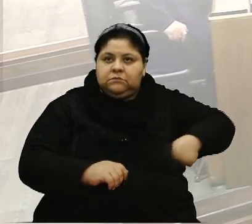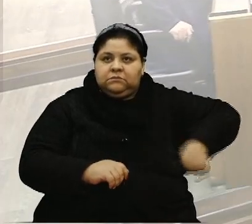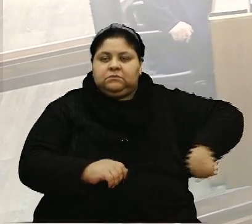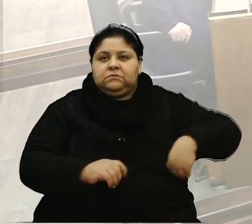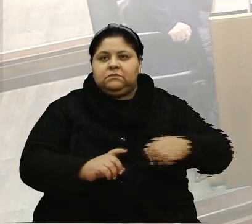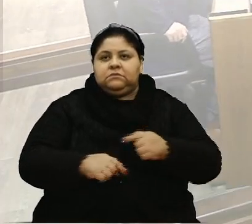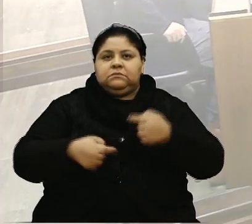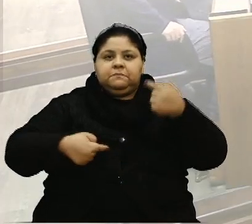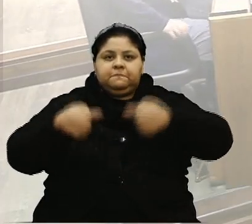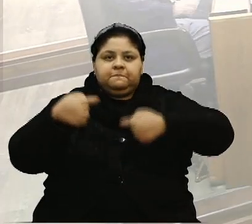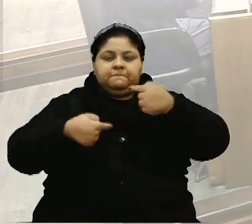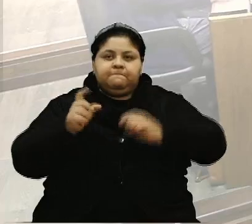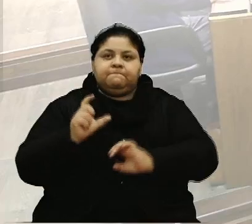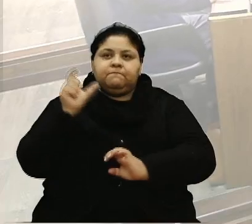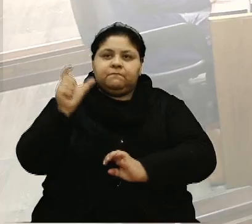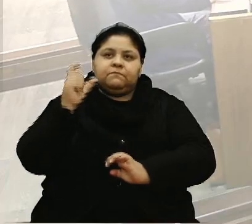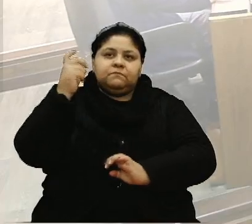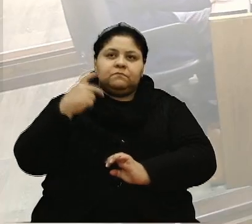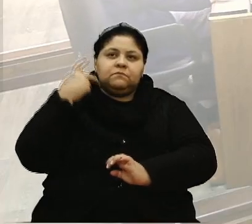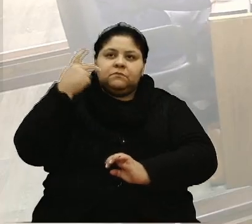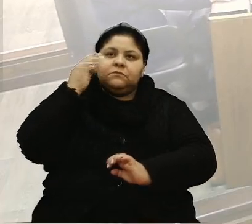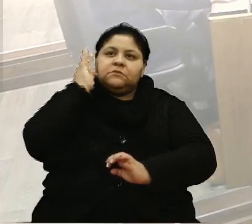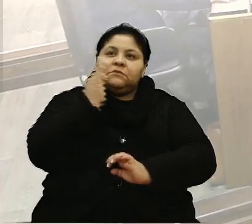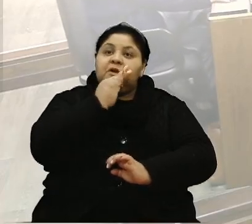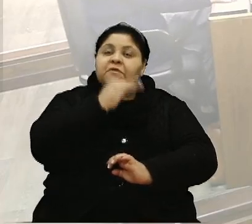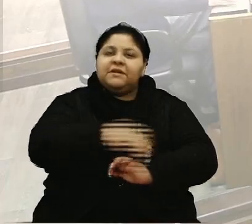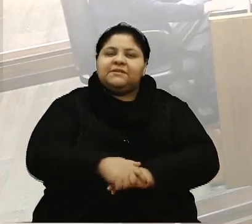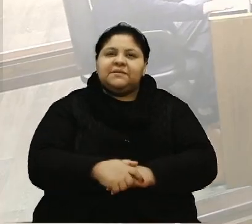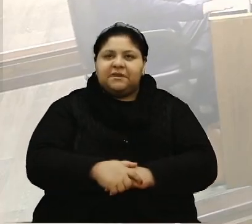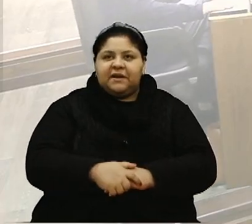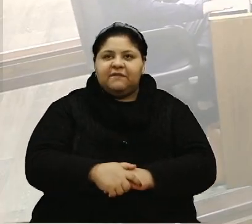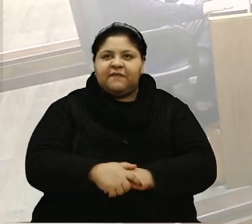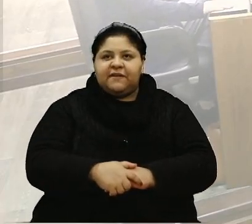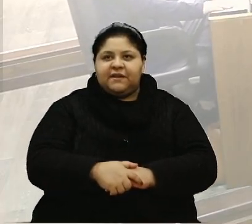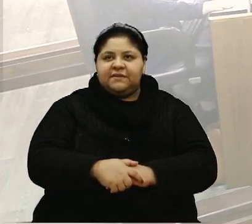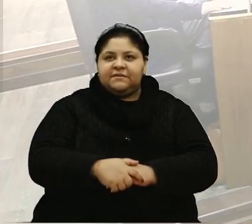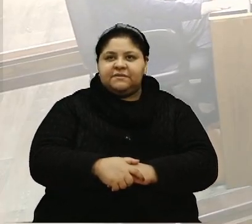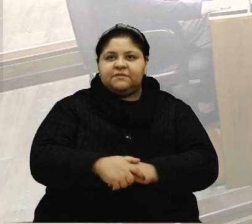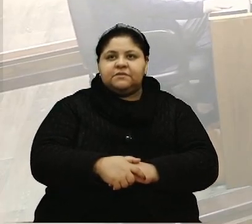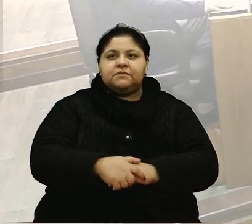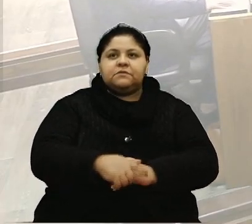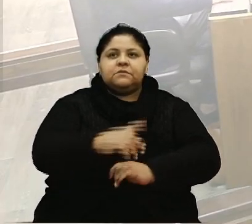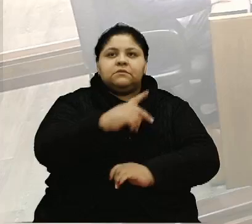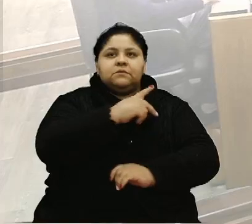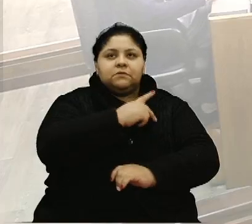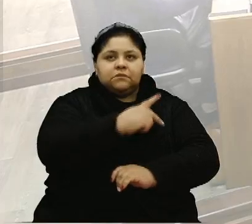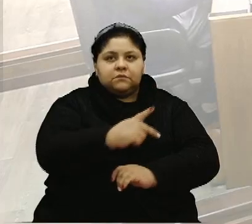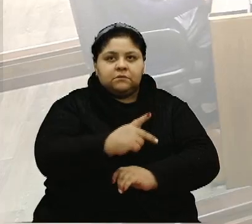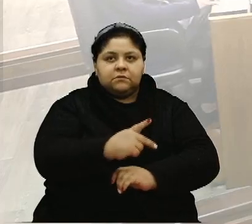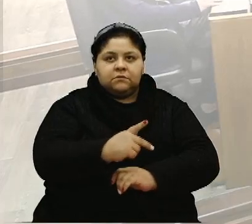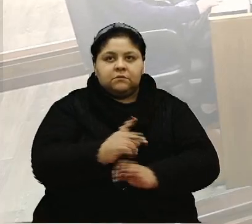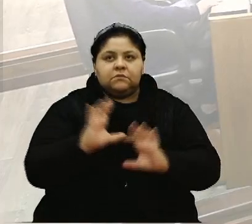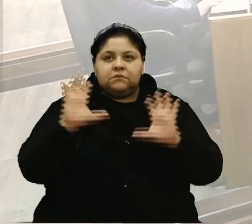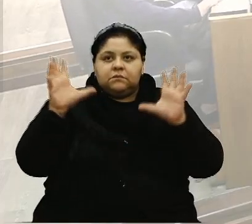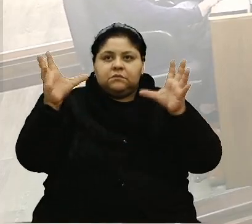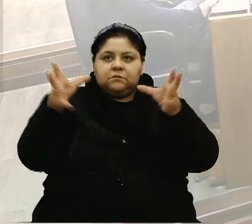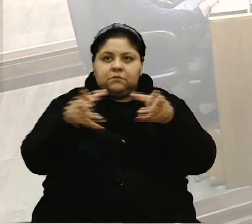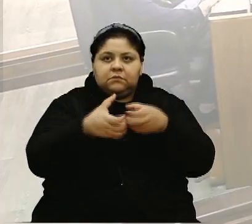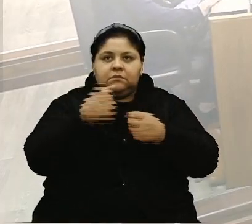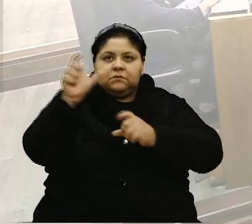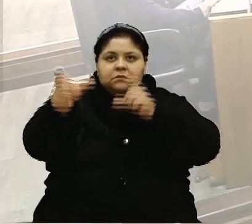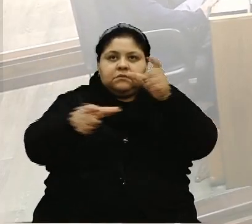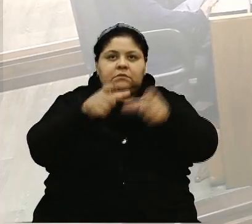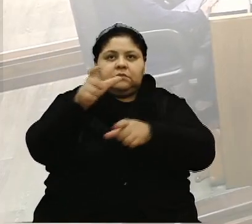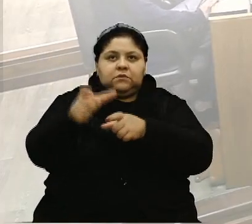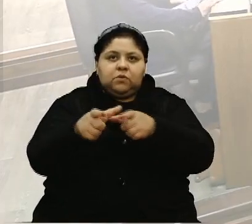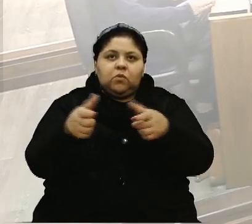Em discussão, com a palavra a vereadora Tatiane Freixo. Senhora presidente, a todos os moradores que estão aqui conosco